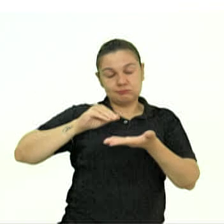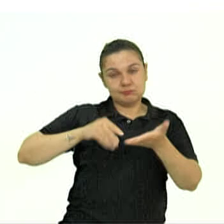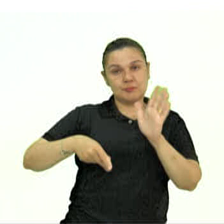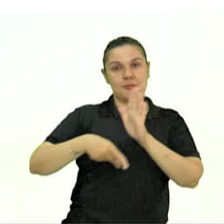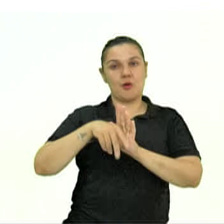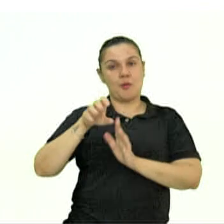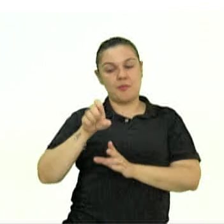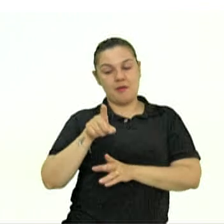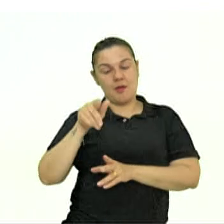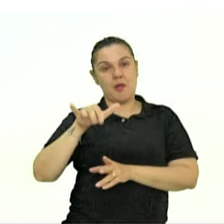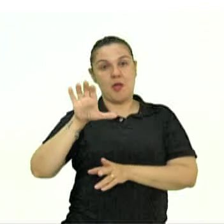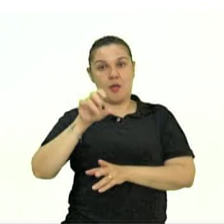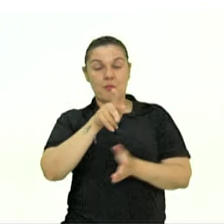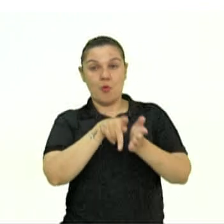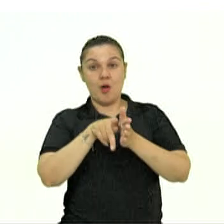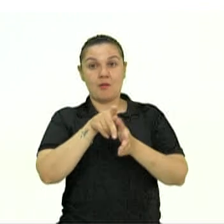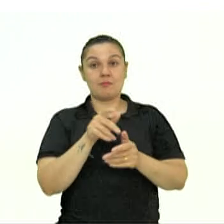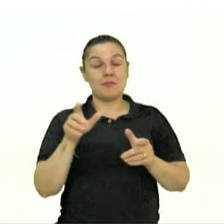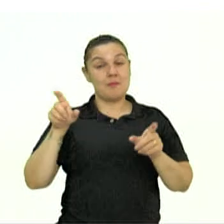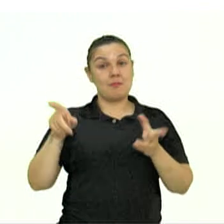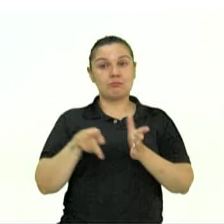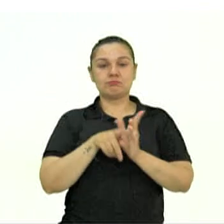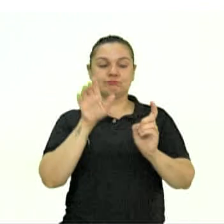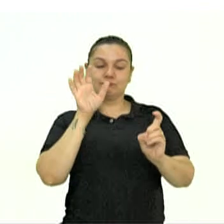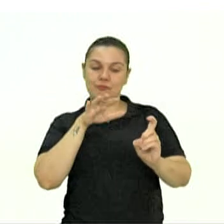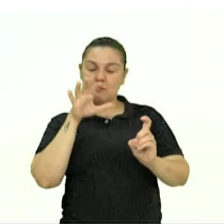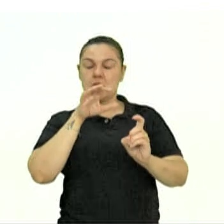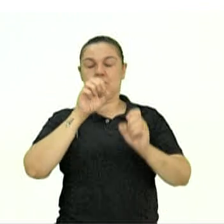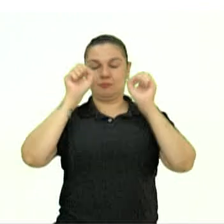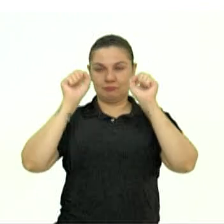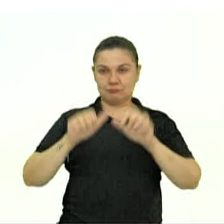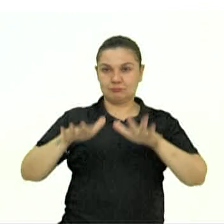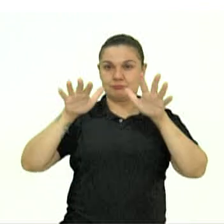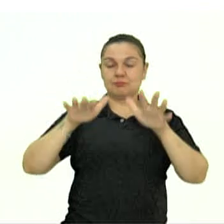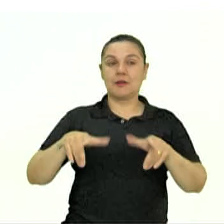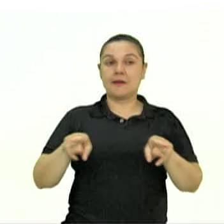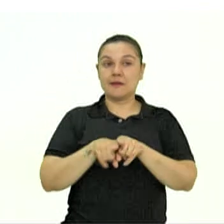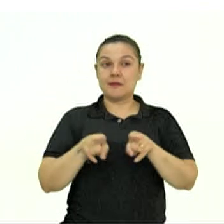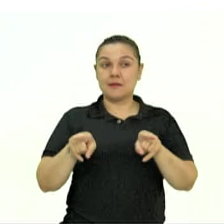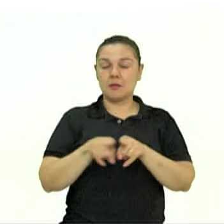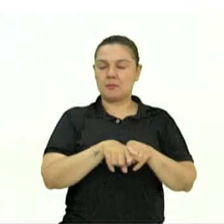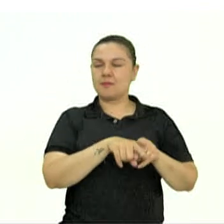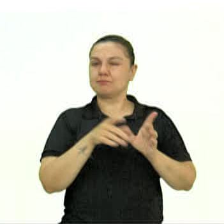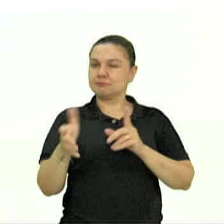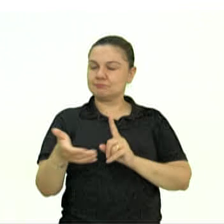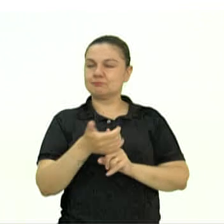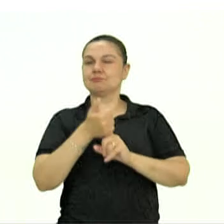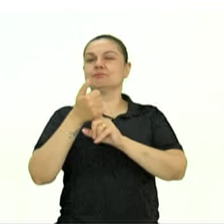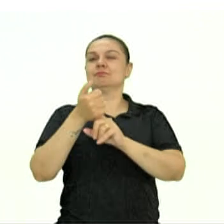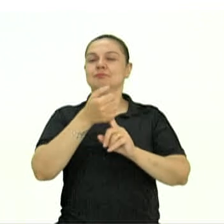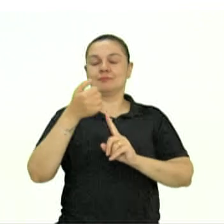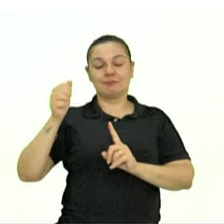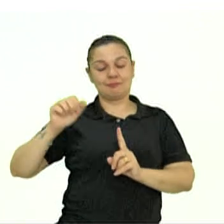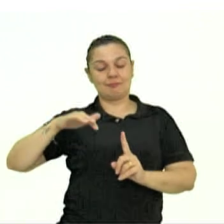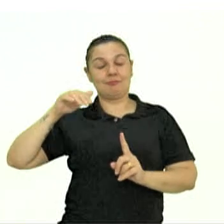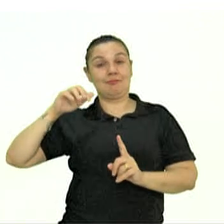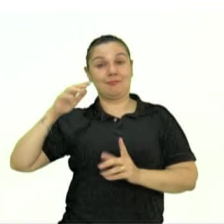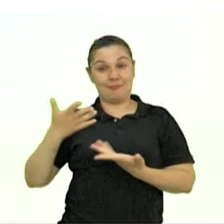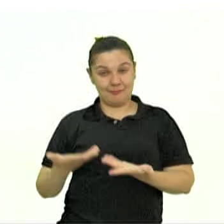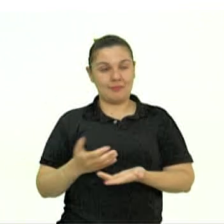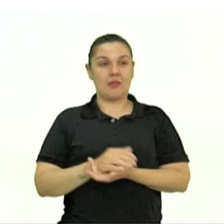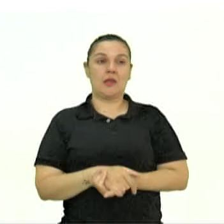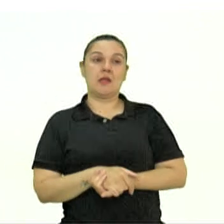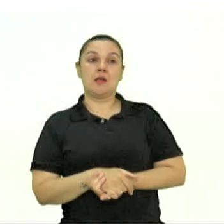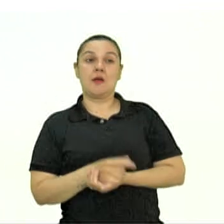são o sobrenatural, mitologia, divindades e o misticismo. Então, isso é característica das obras